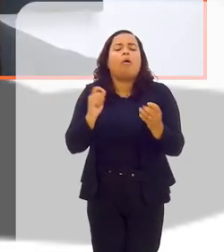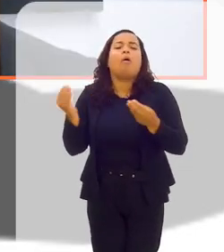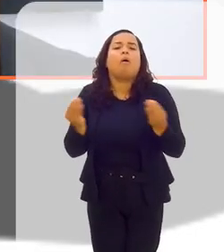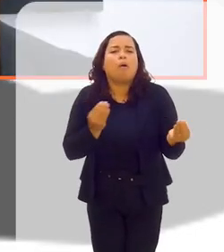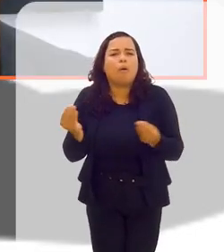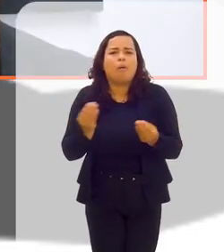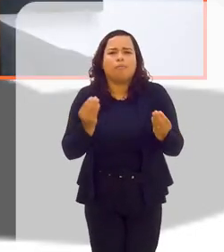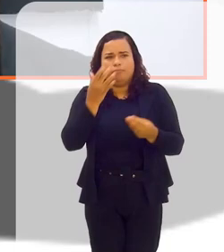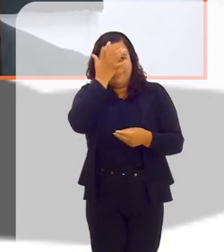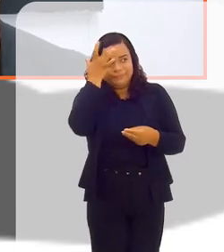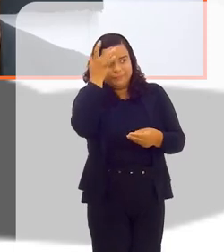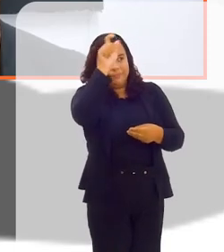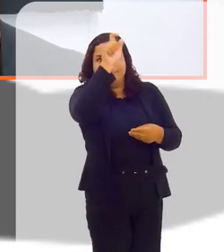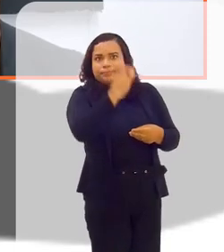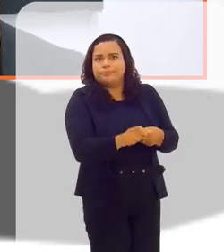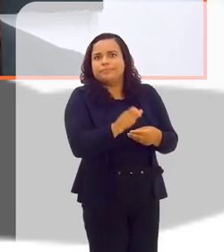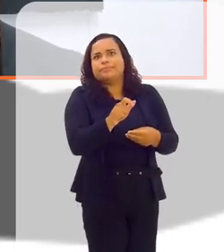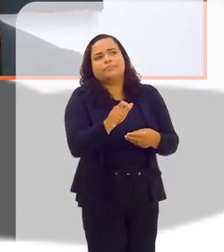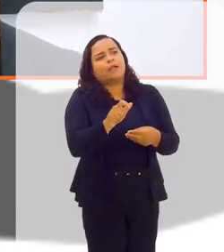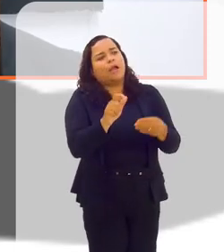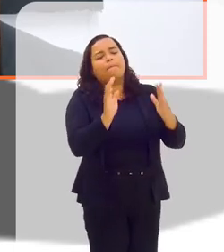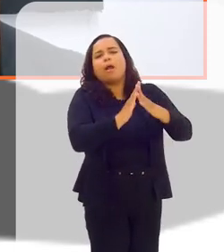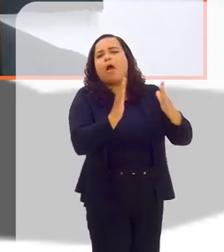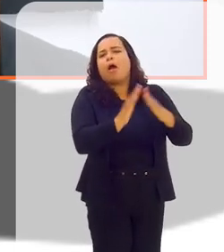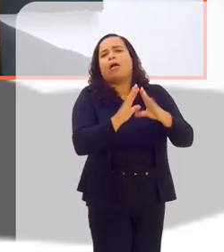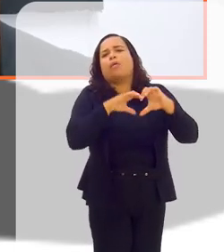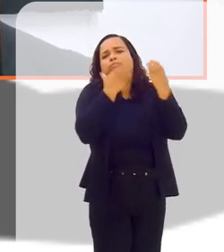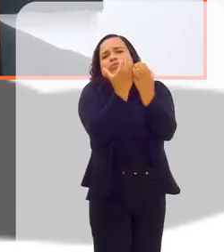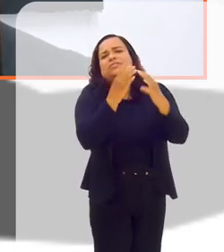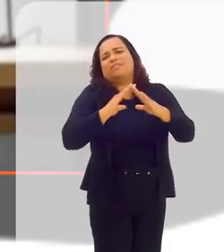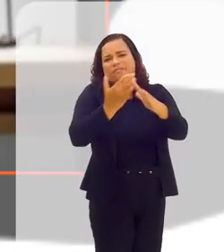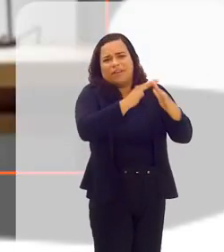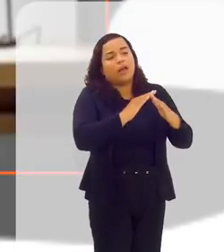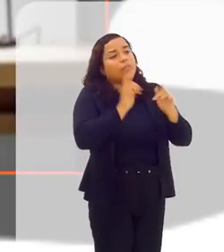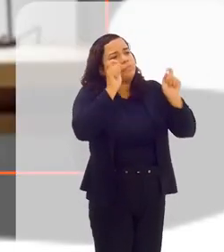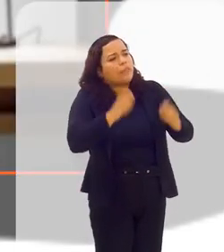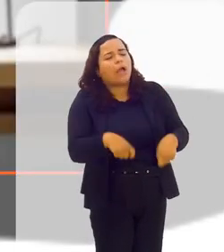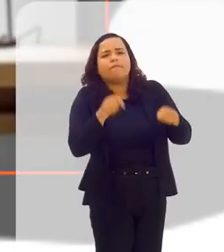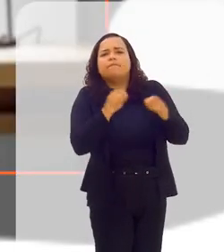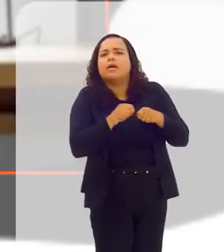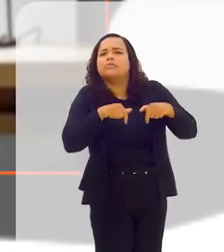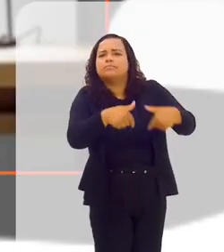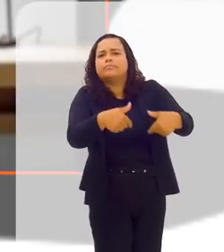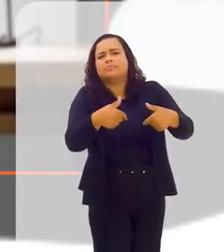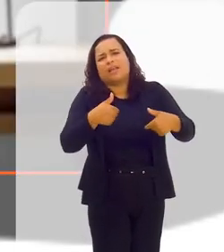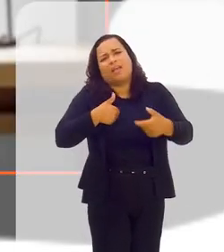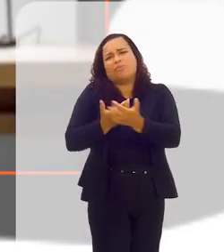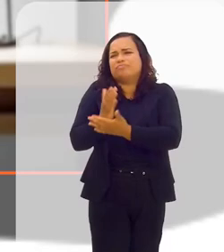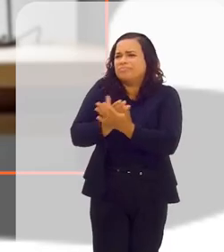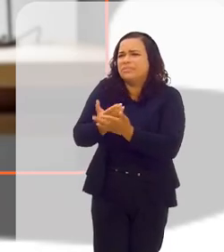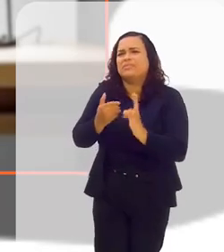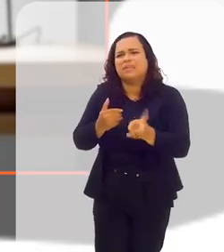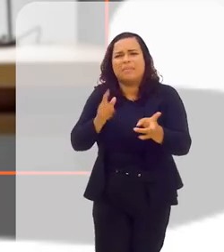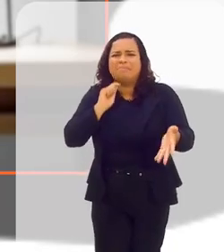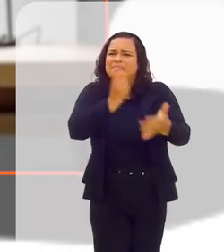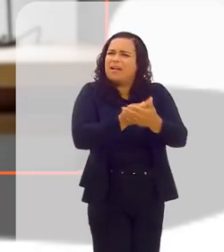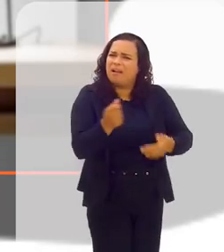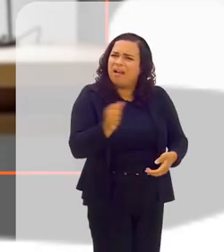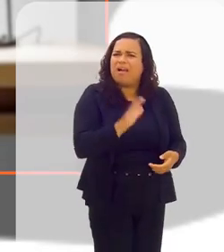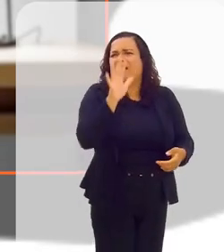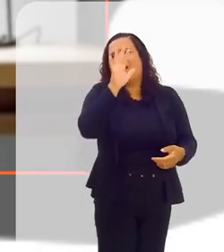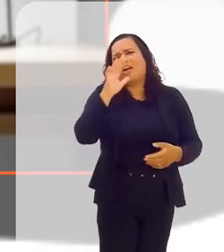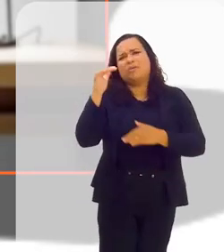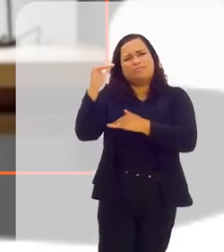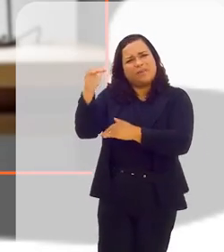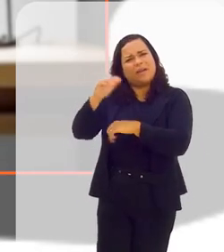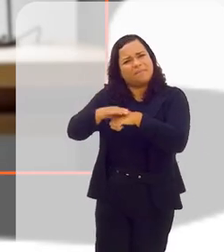economia que o nosso espectador que mora numa comunidade pode fazer, porque sempre me incomodou muito a ver a gente pagar tanto pela